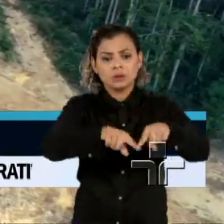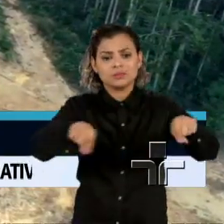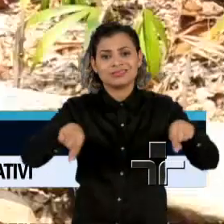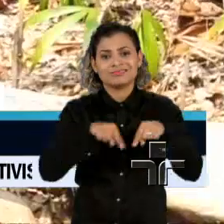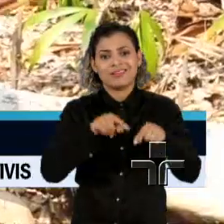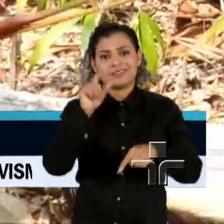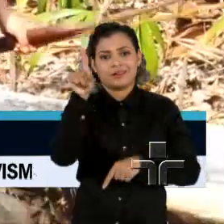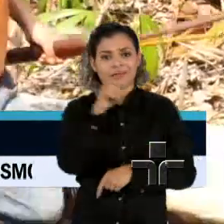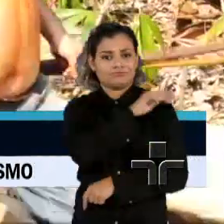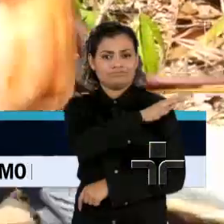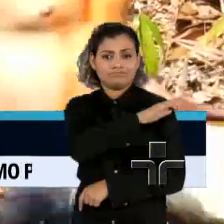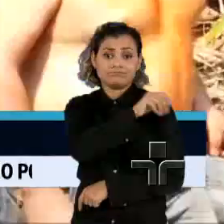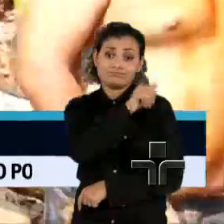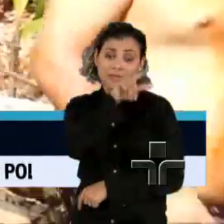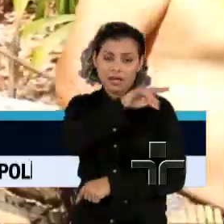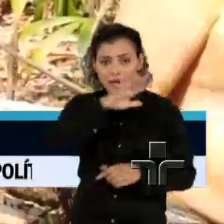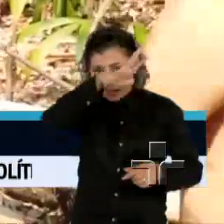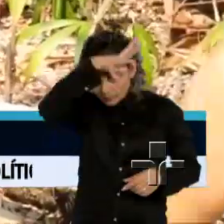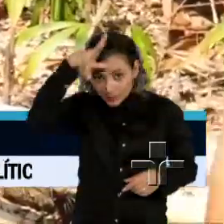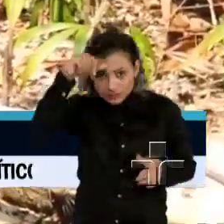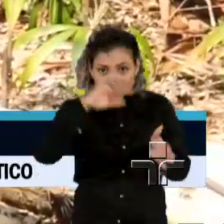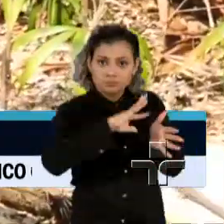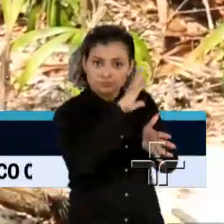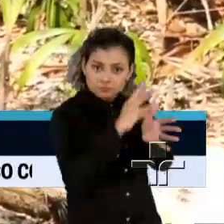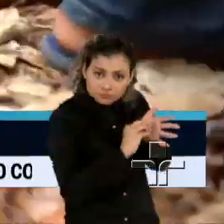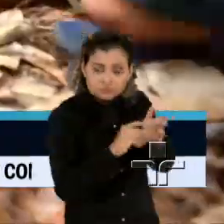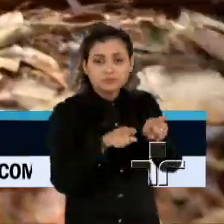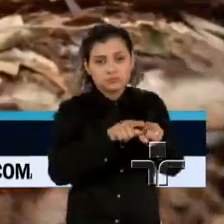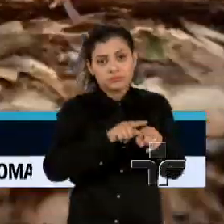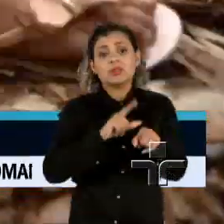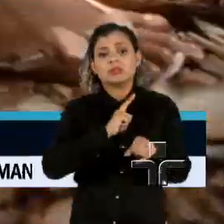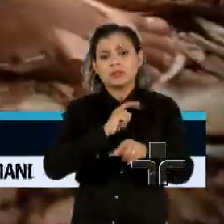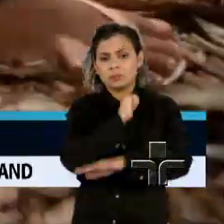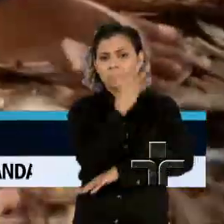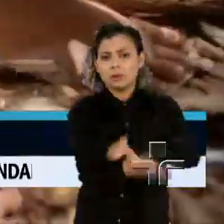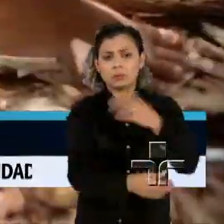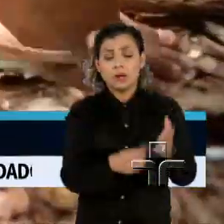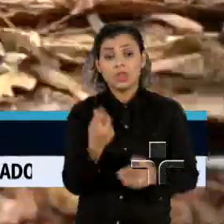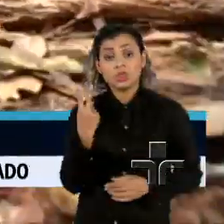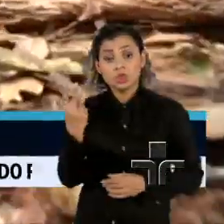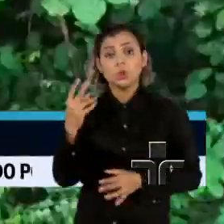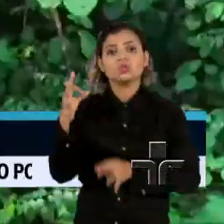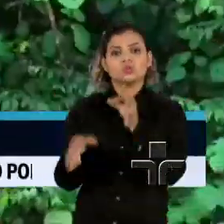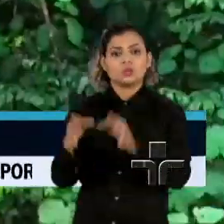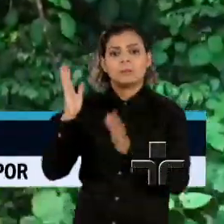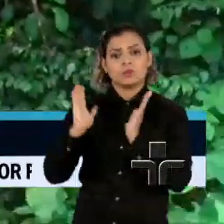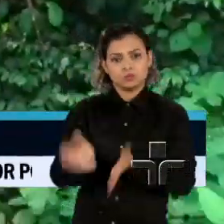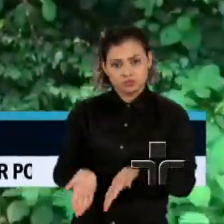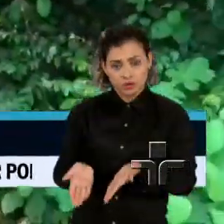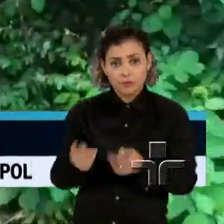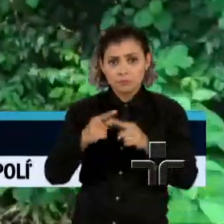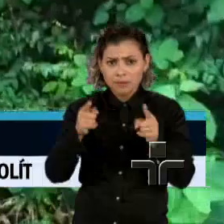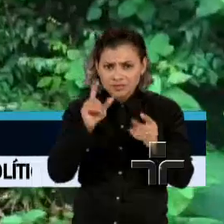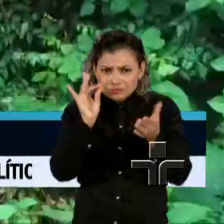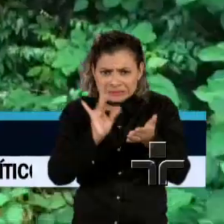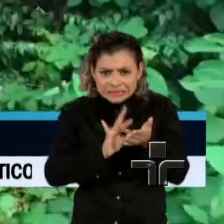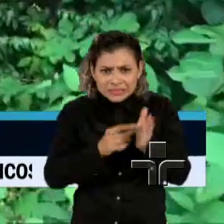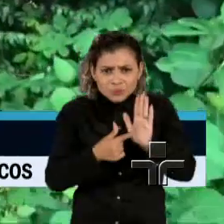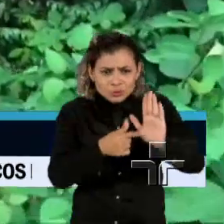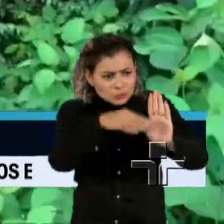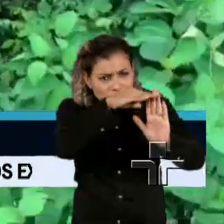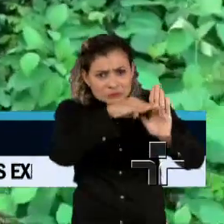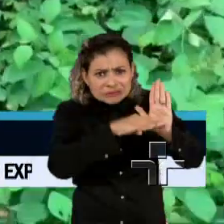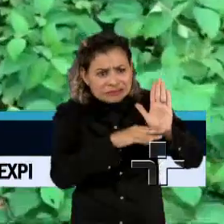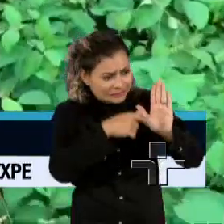Amazônia. Dos 28 casos de assassinatos analisados, apenas 2 foram julgados. Entre as recomendações apresentadas